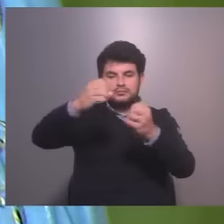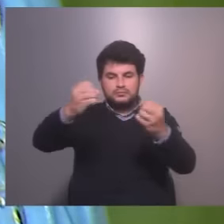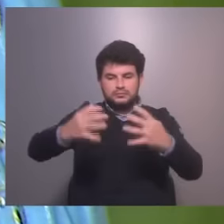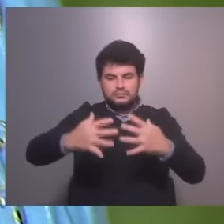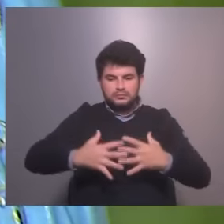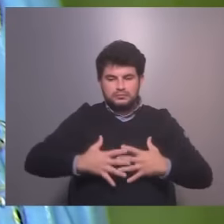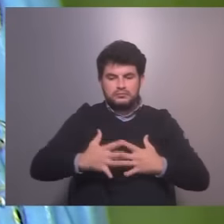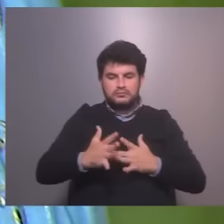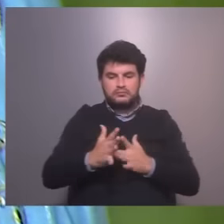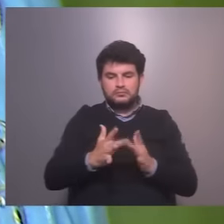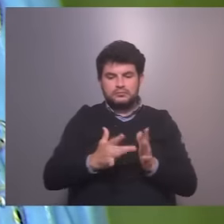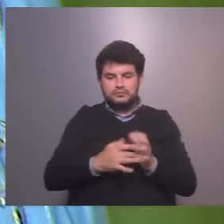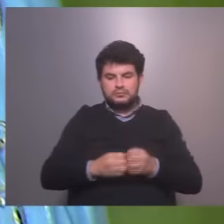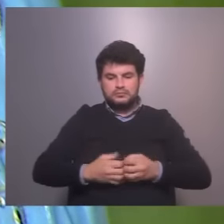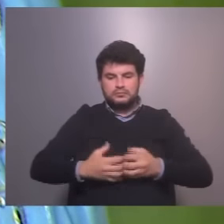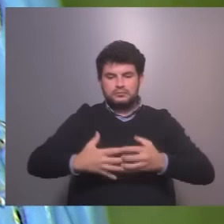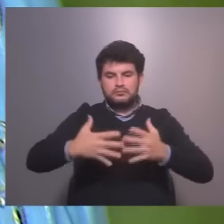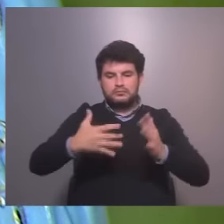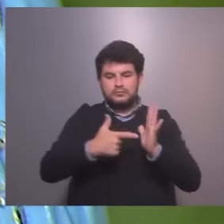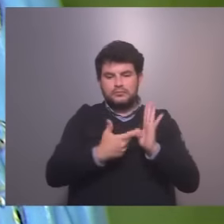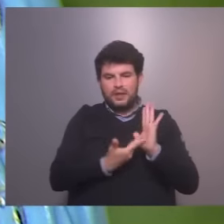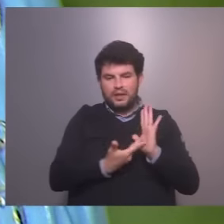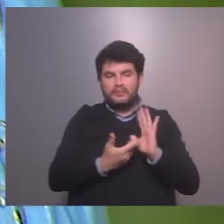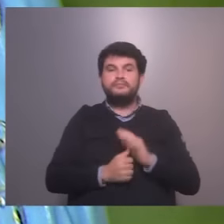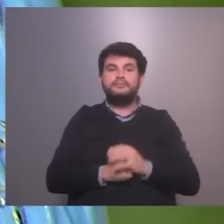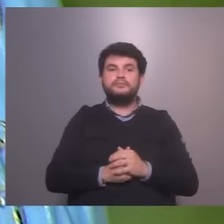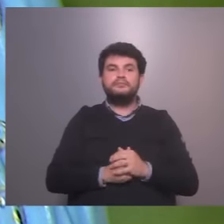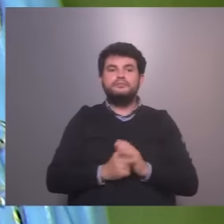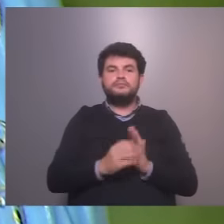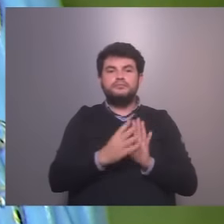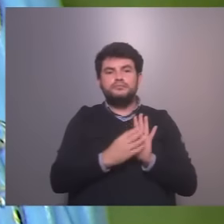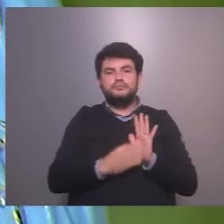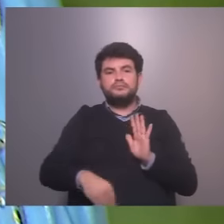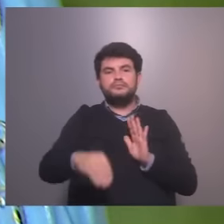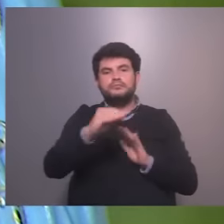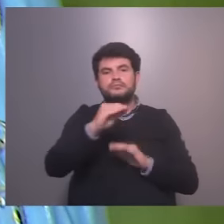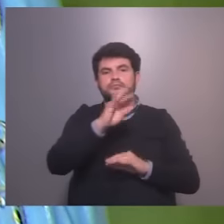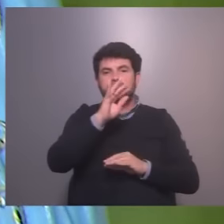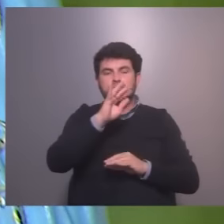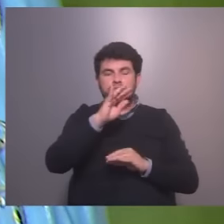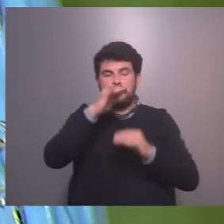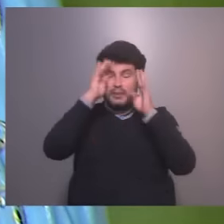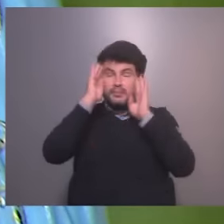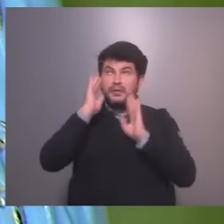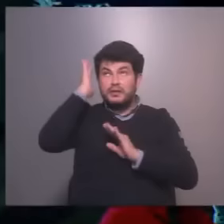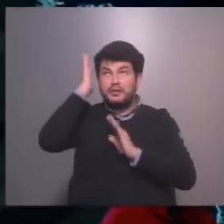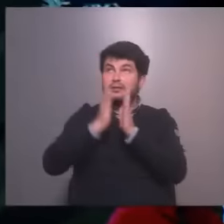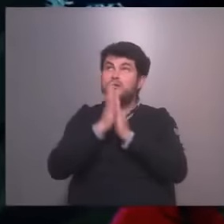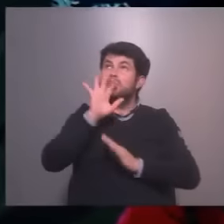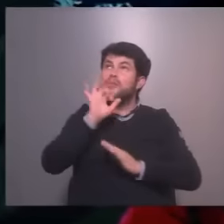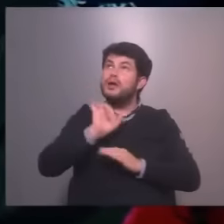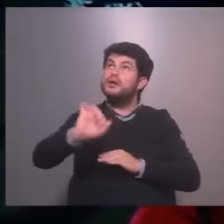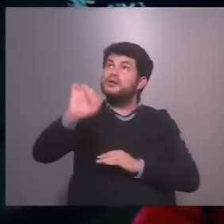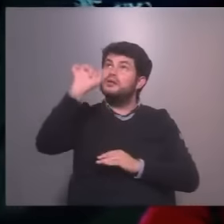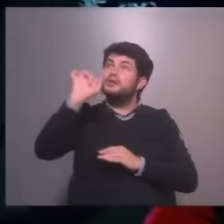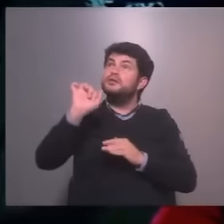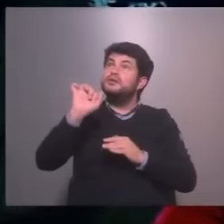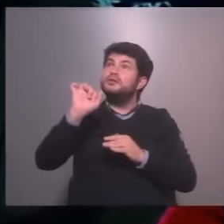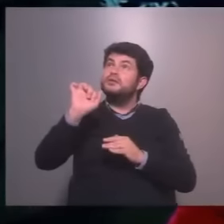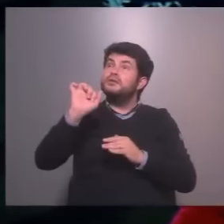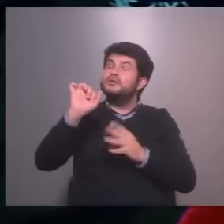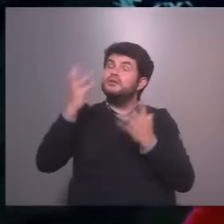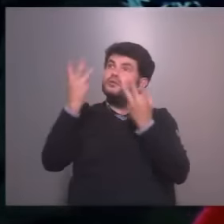de graça, o Senhor é convosco. Bendita sois vós entre as mulheres. Bendito é o